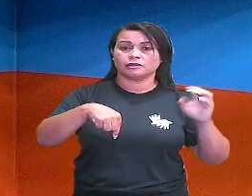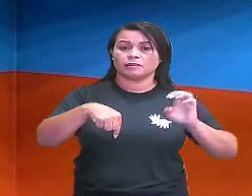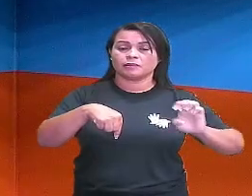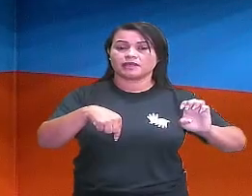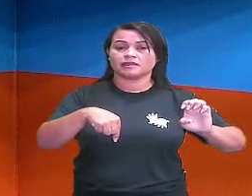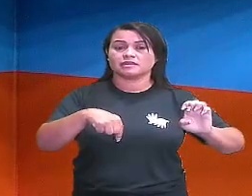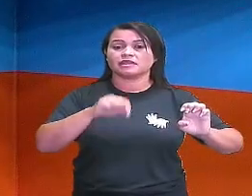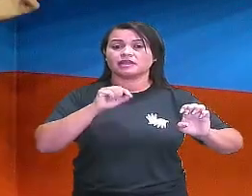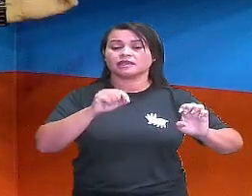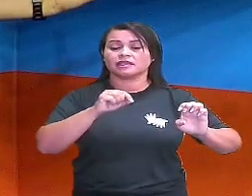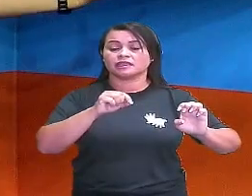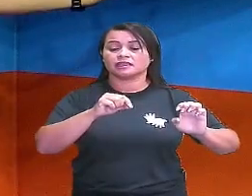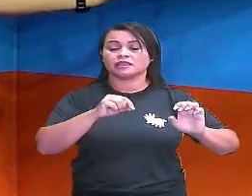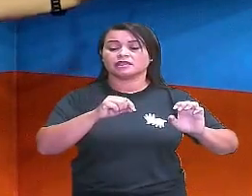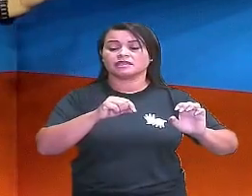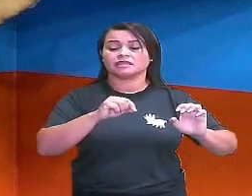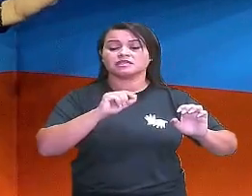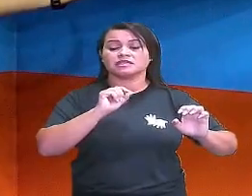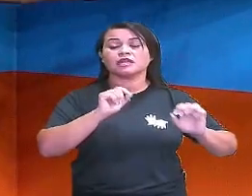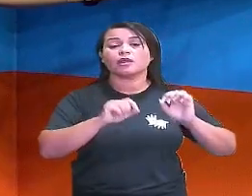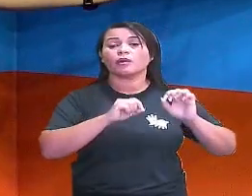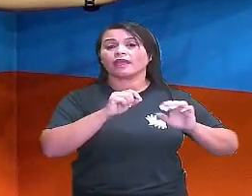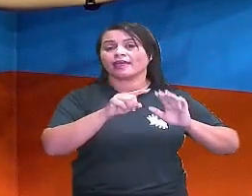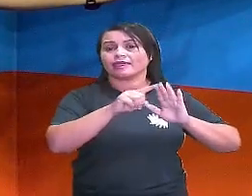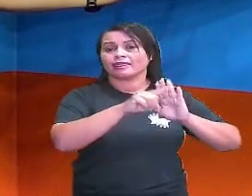plano, ele será o quê?